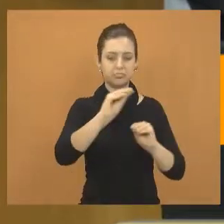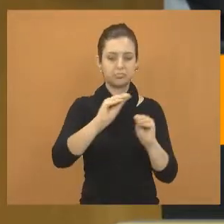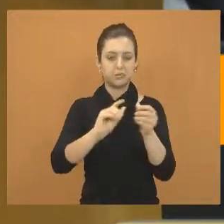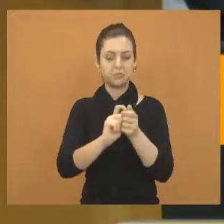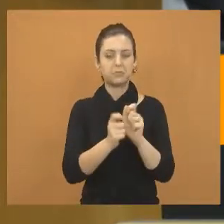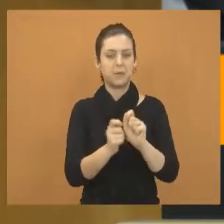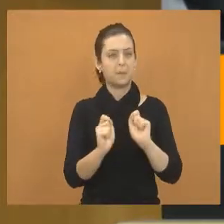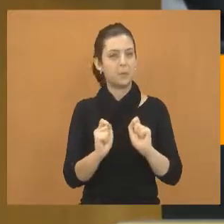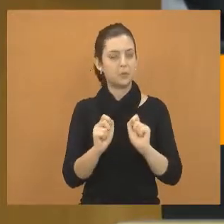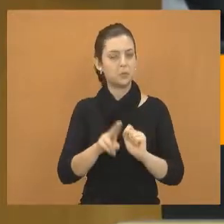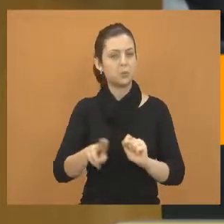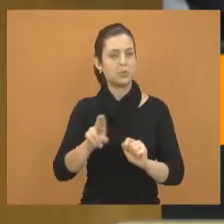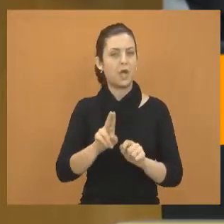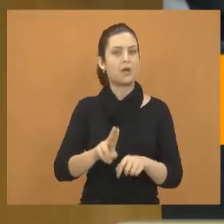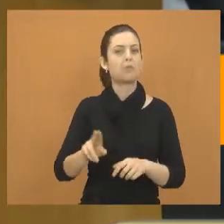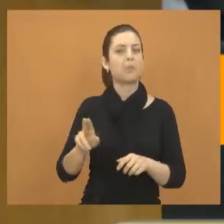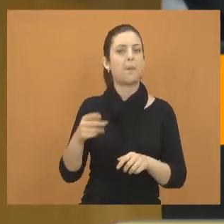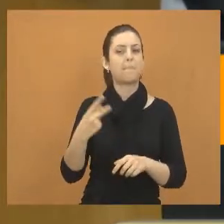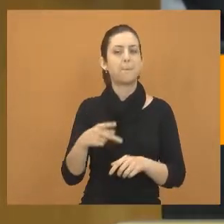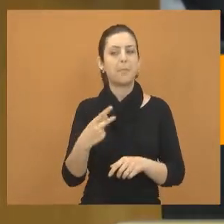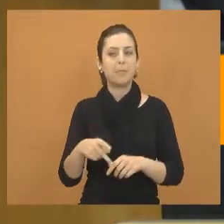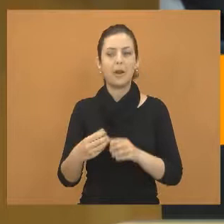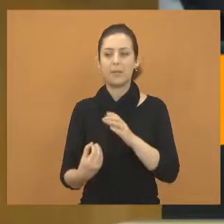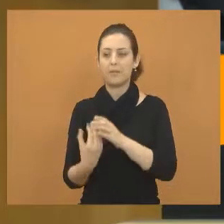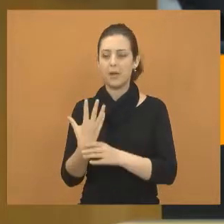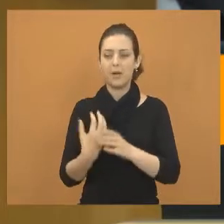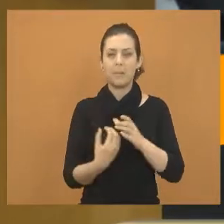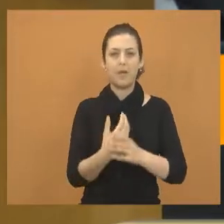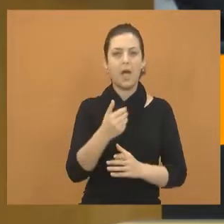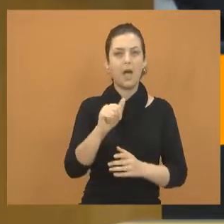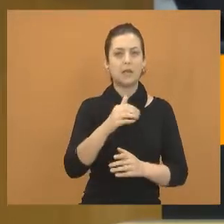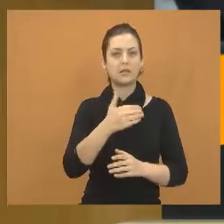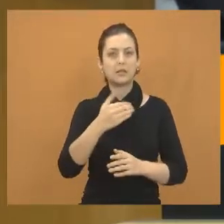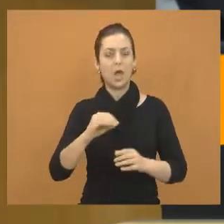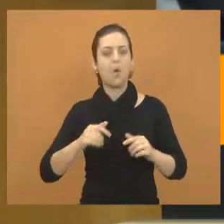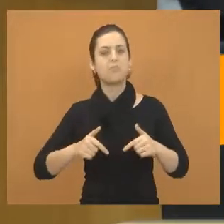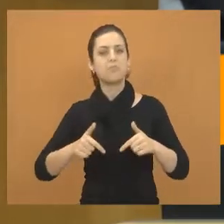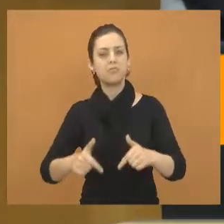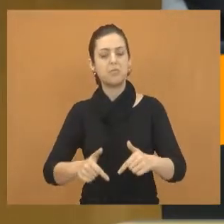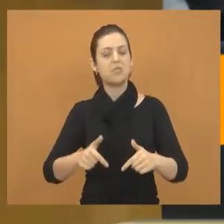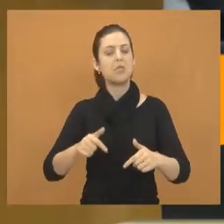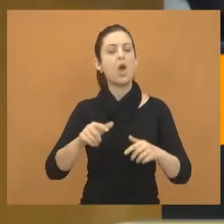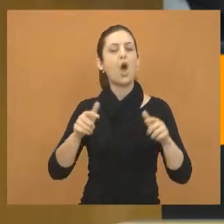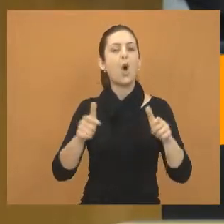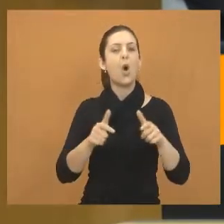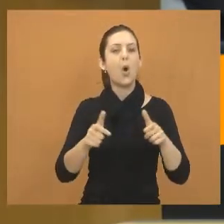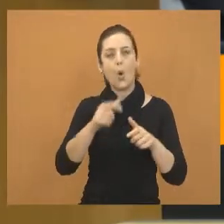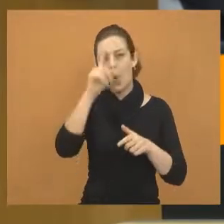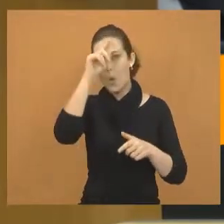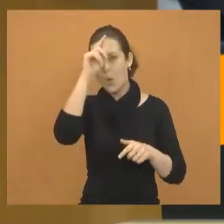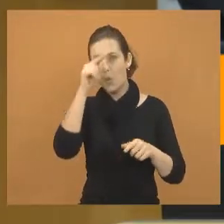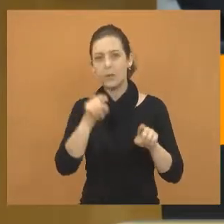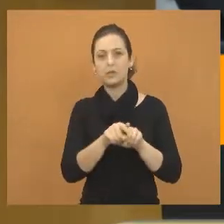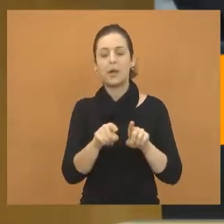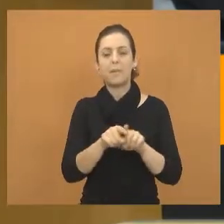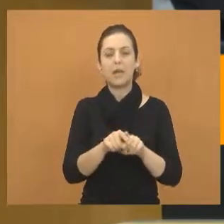servirá justamente para a gente implementar as ações que são feitas na Santa Casa e servirá